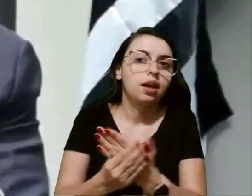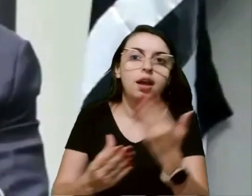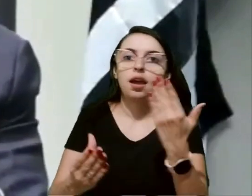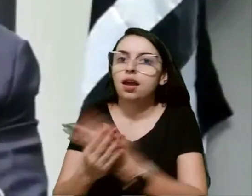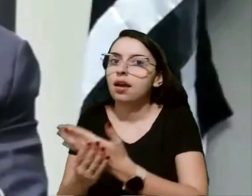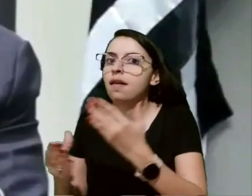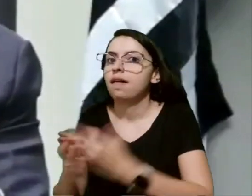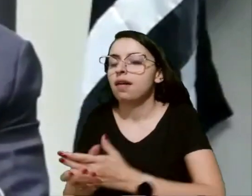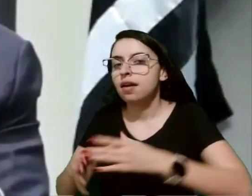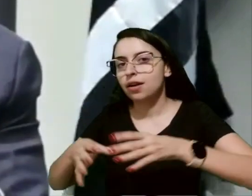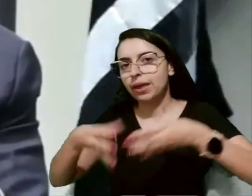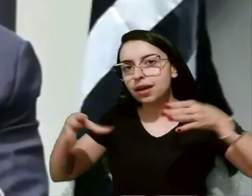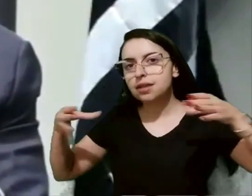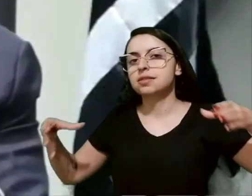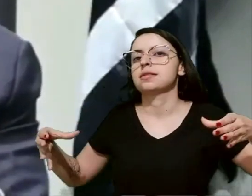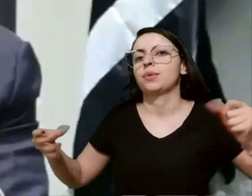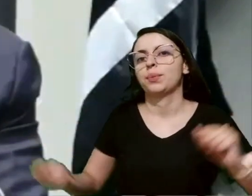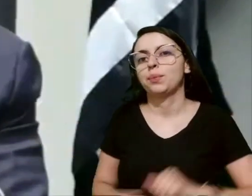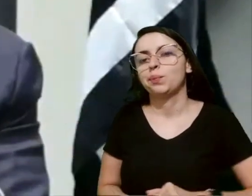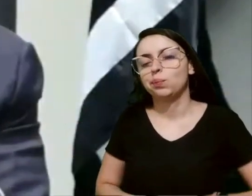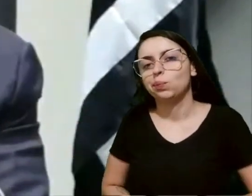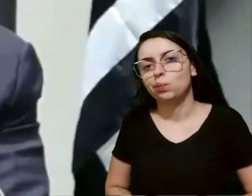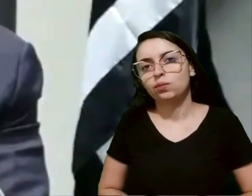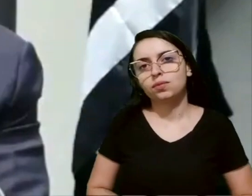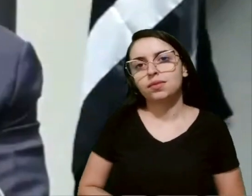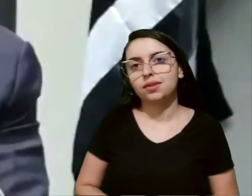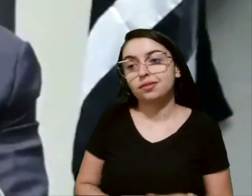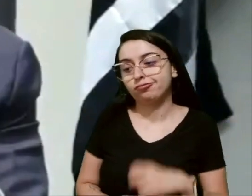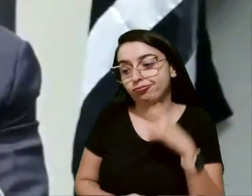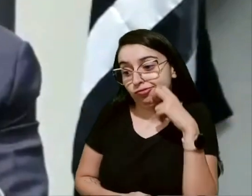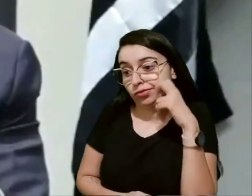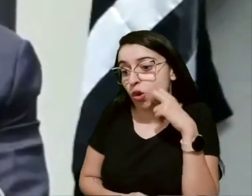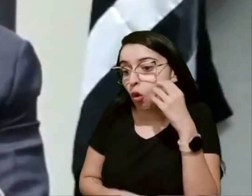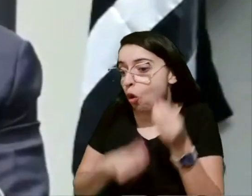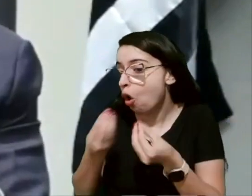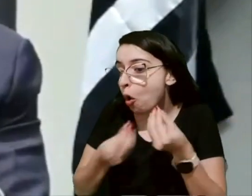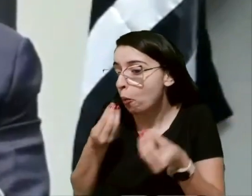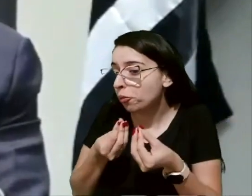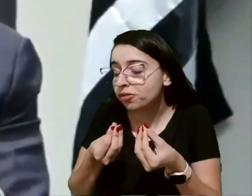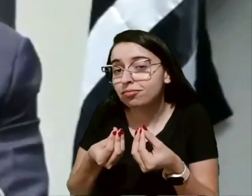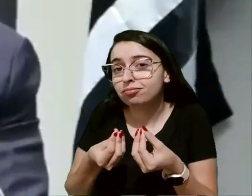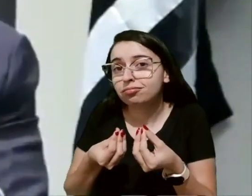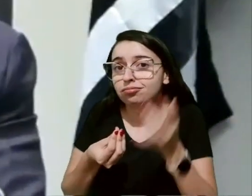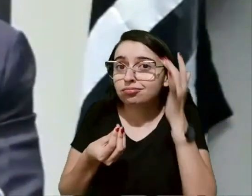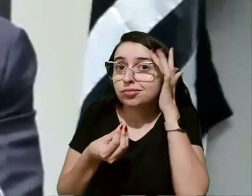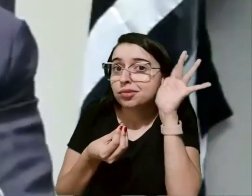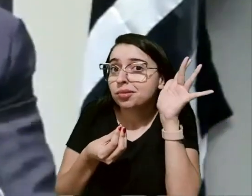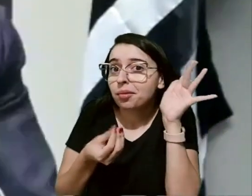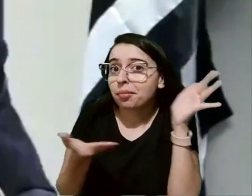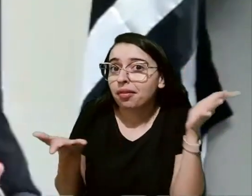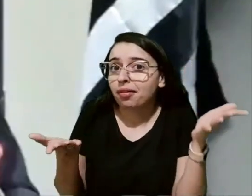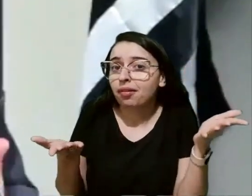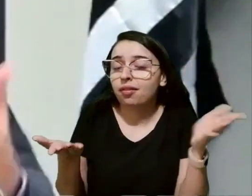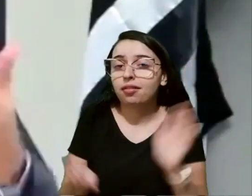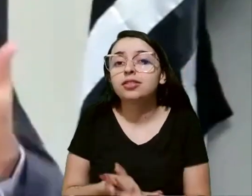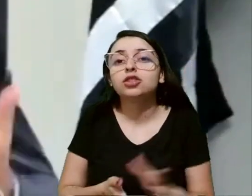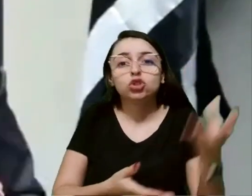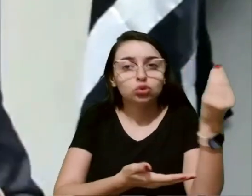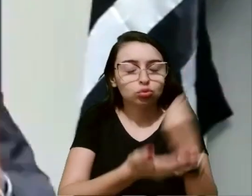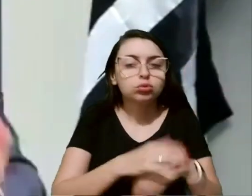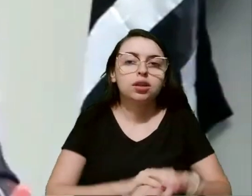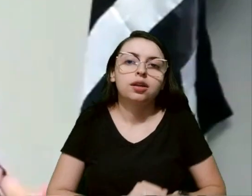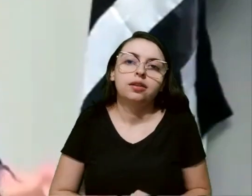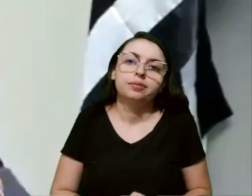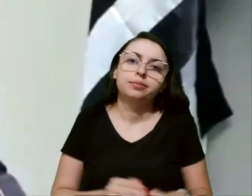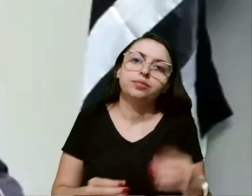começou a duplicar o volume judiciário da vara. E me deu vergonha. Eu falei, como é que eu não sabia? Eu preciso incluir no meu. Agora,